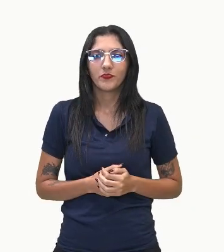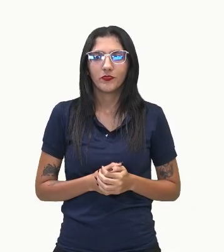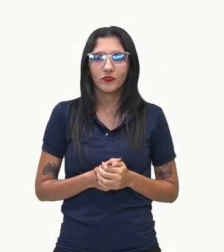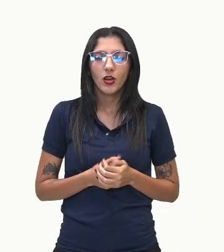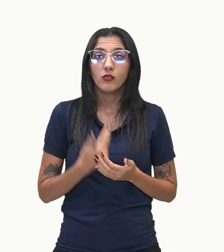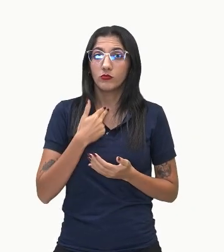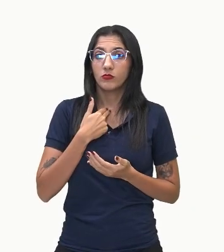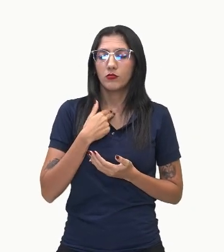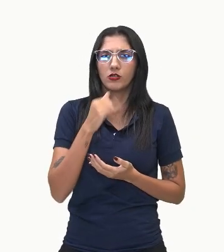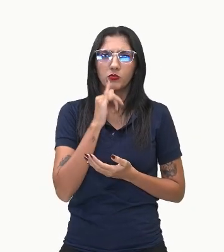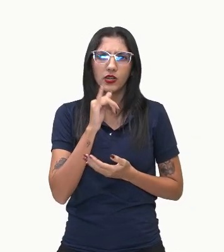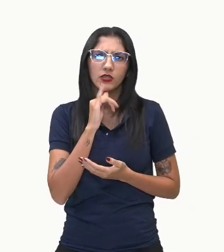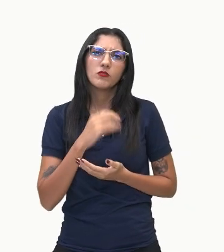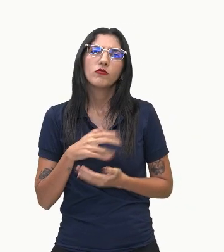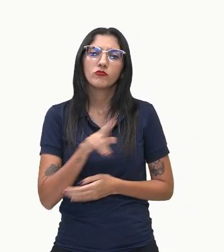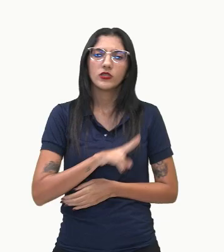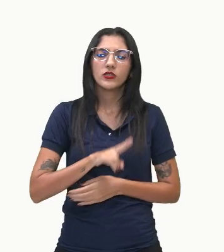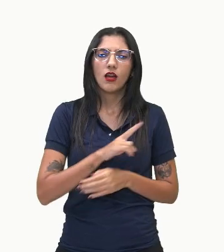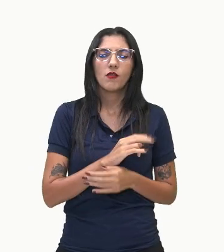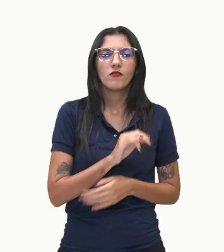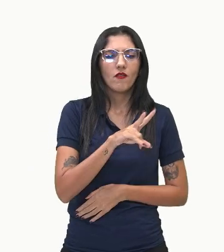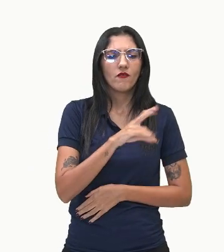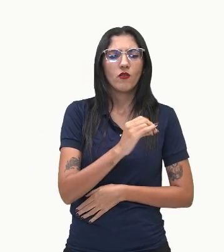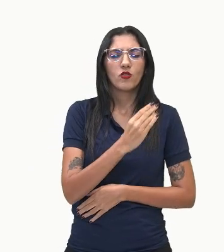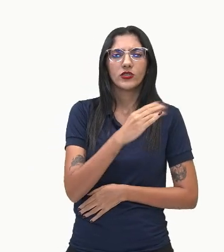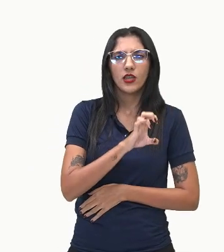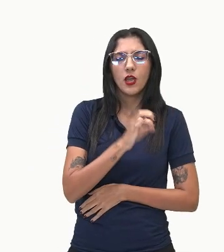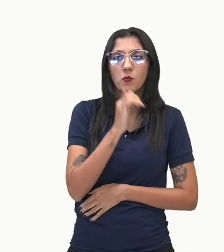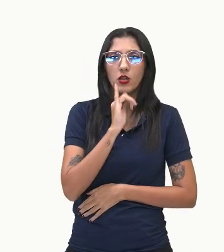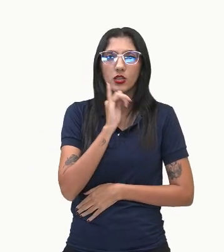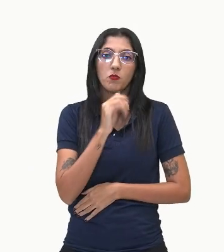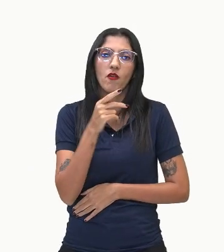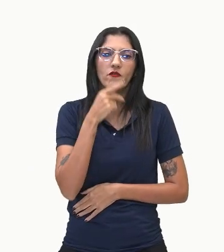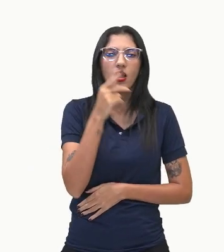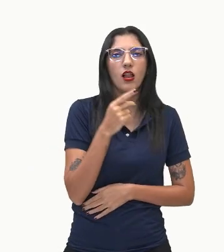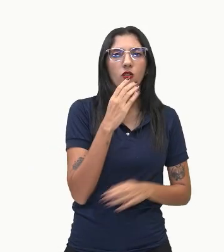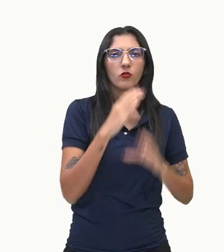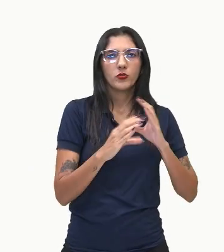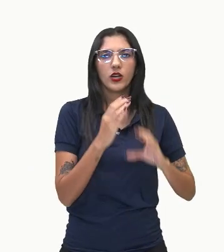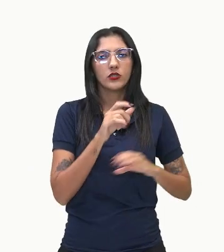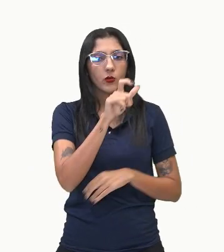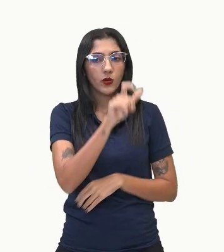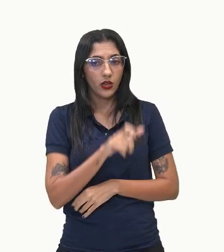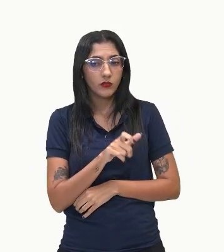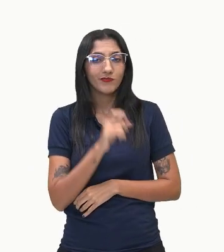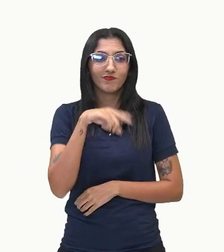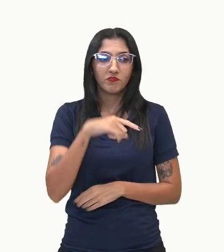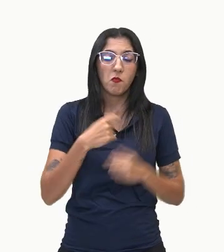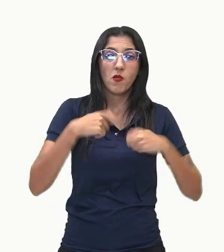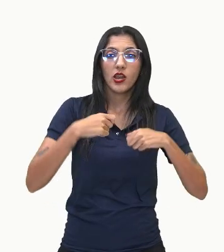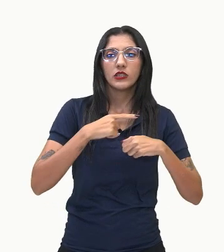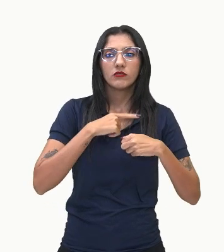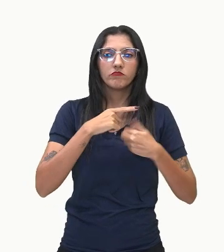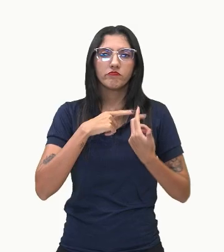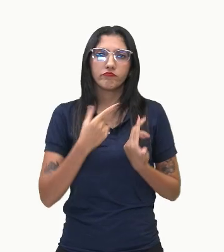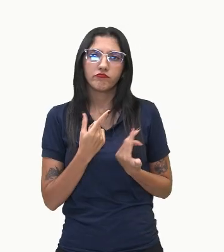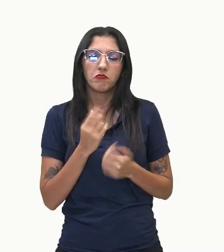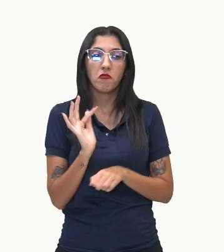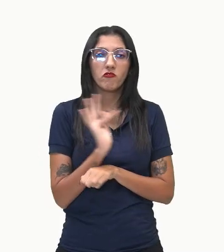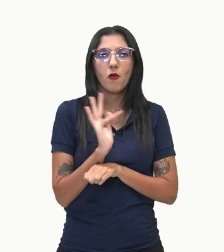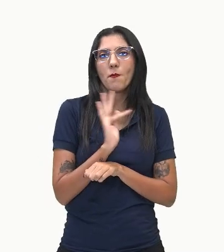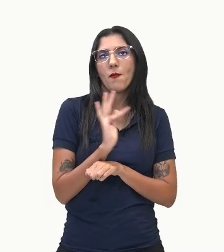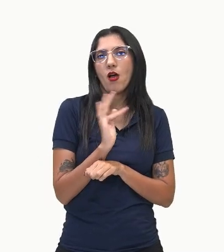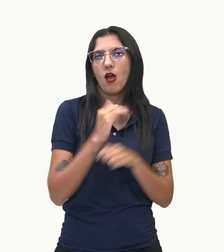usar você quando eu estiver falando com uma pessoa que necessita de uma